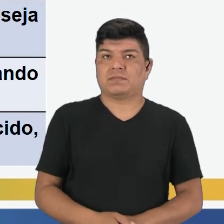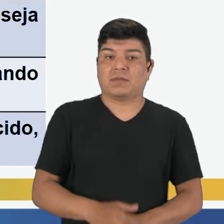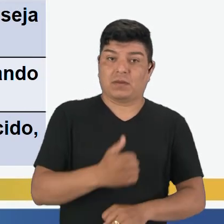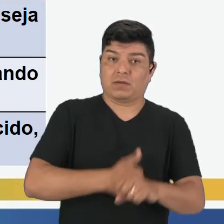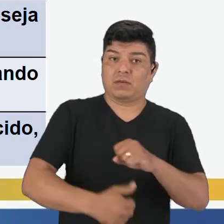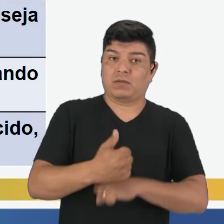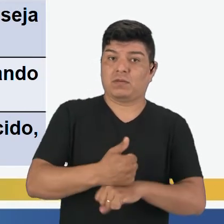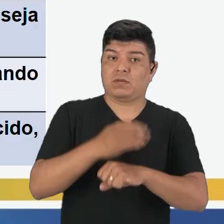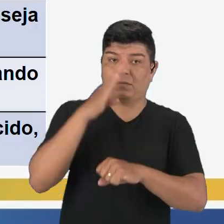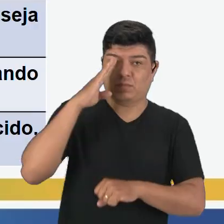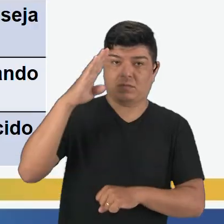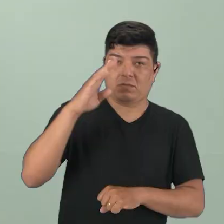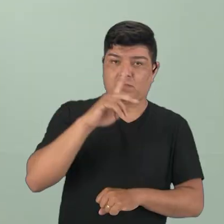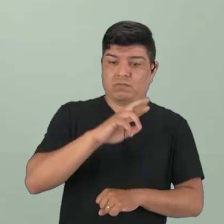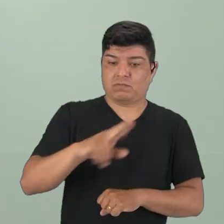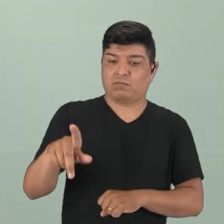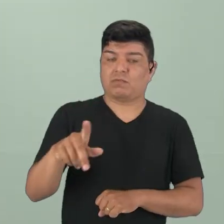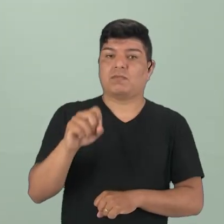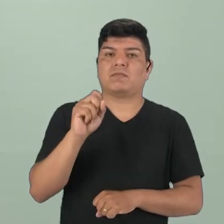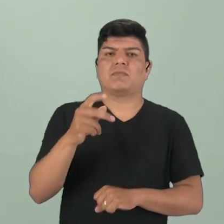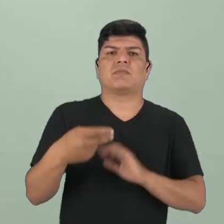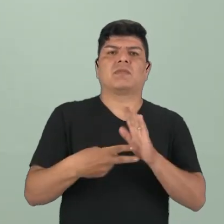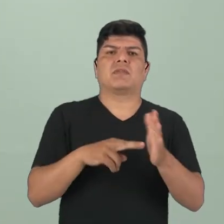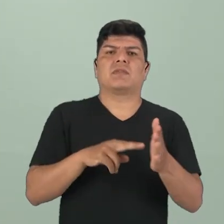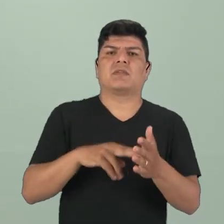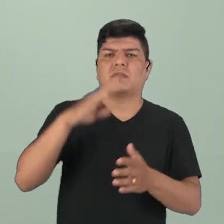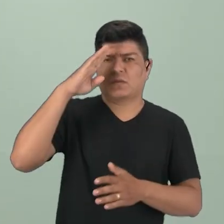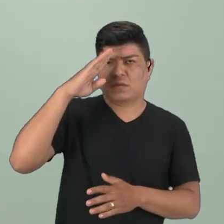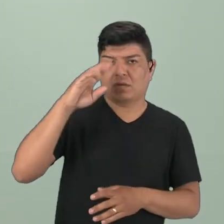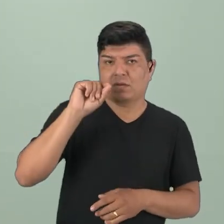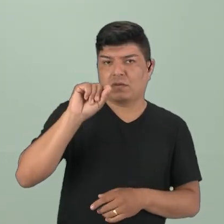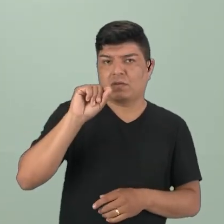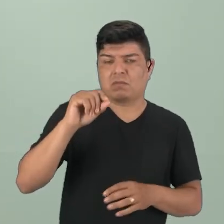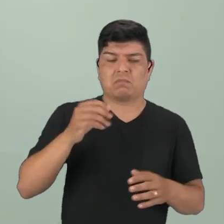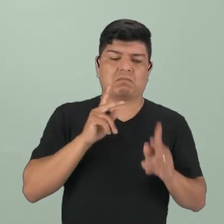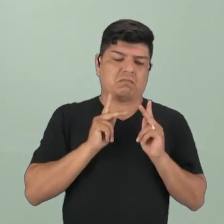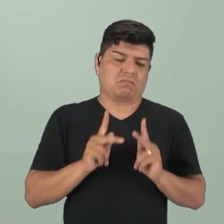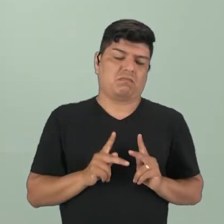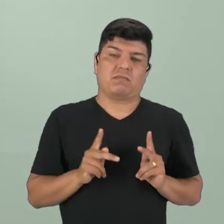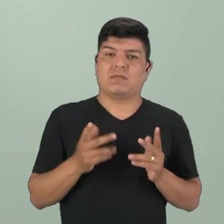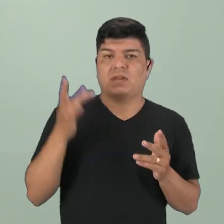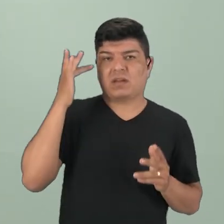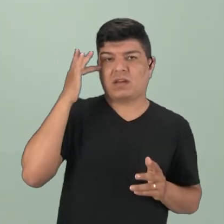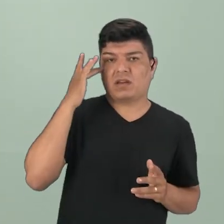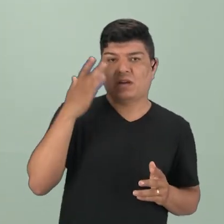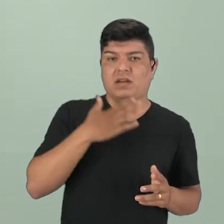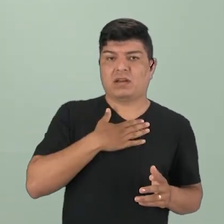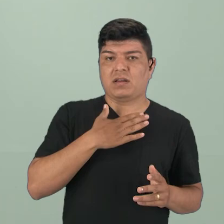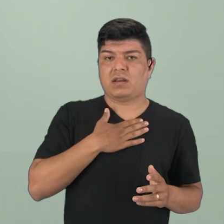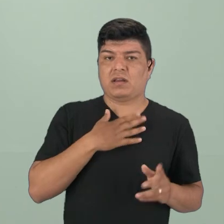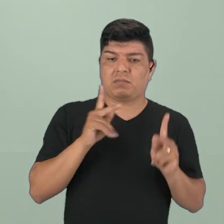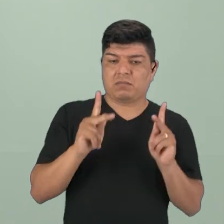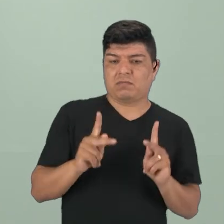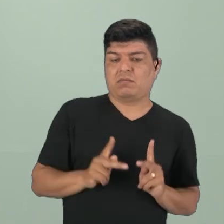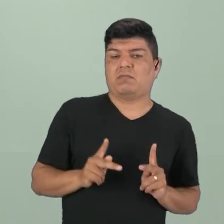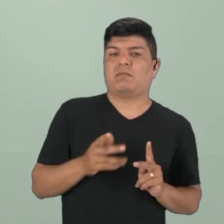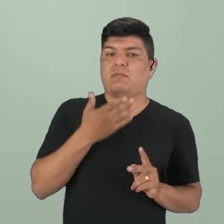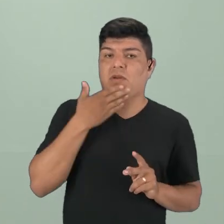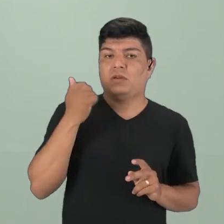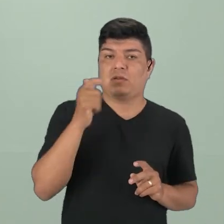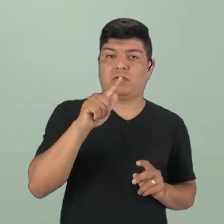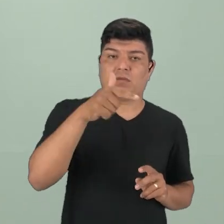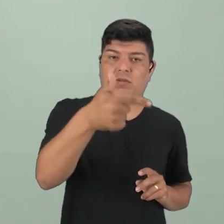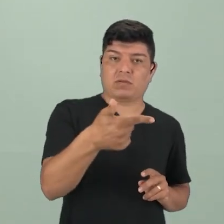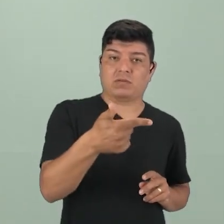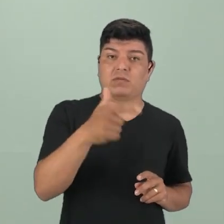tornam líderes fundamentalistas. O que é fundamentalista? É qualquer postura que acha que a sua posição é melhor